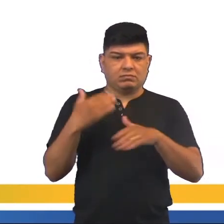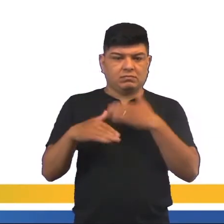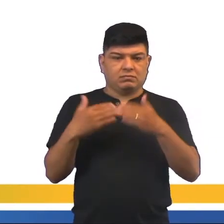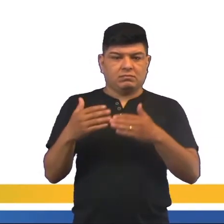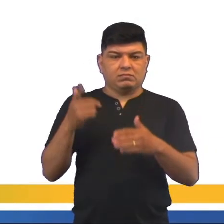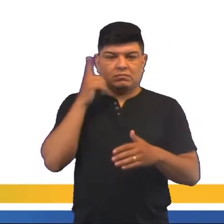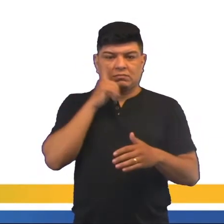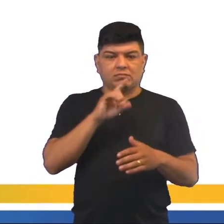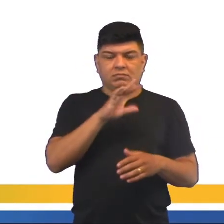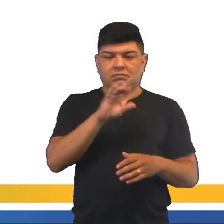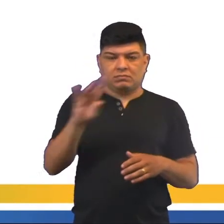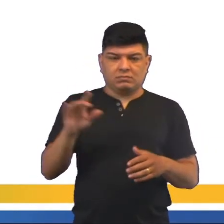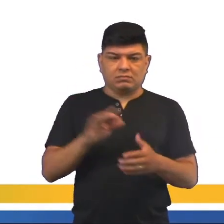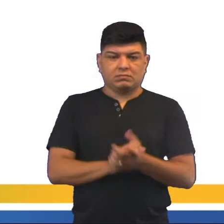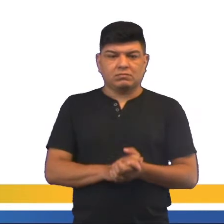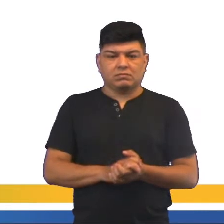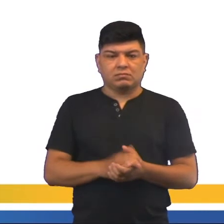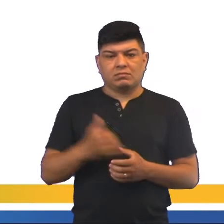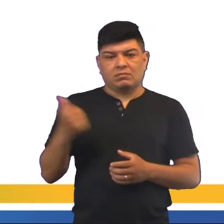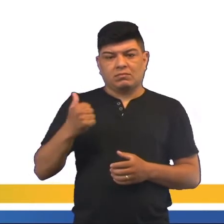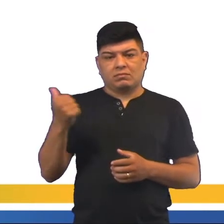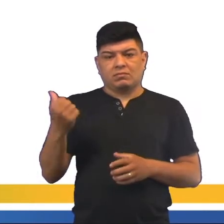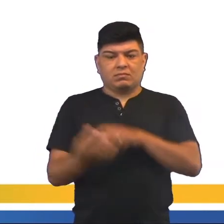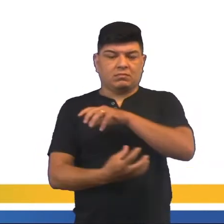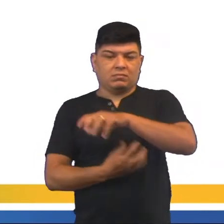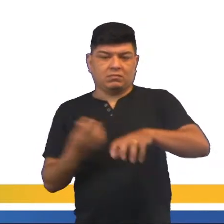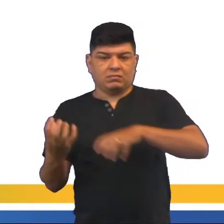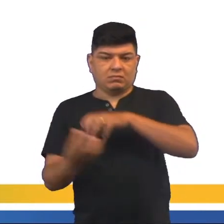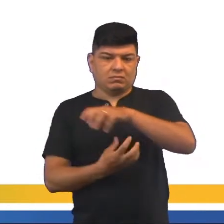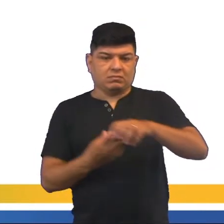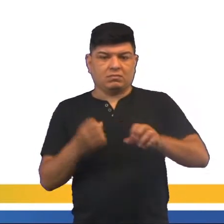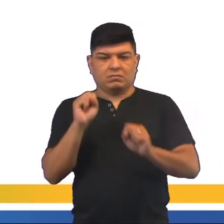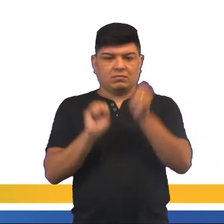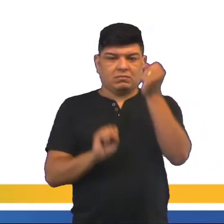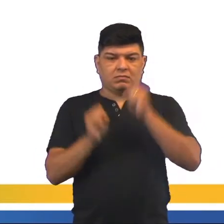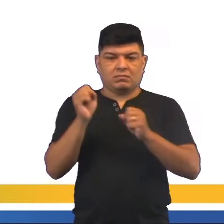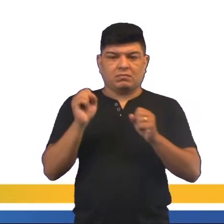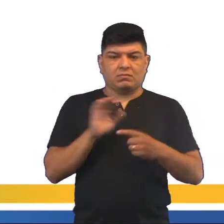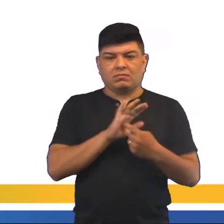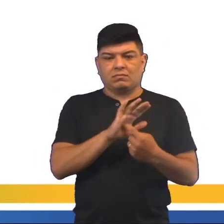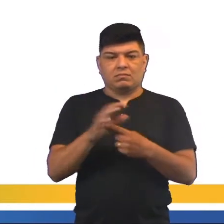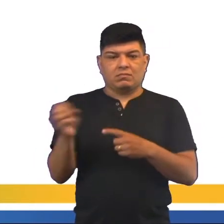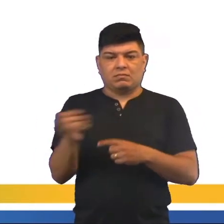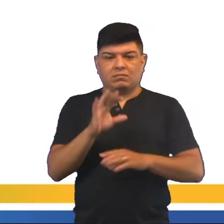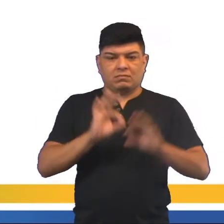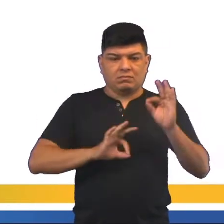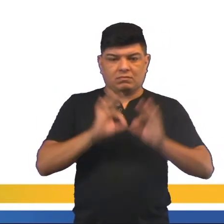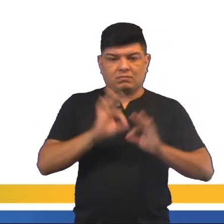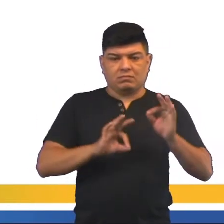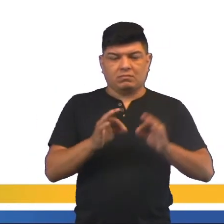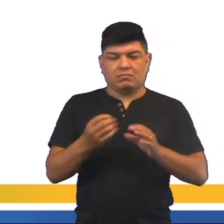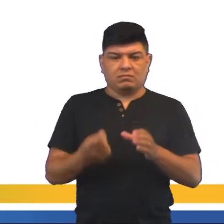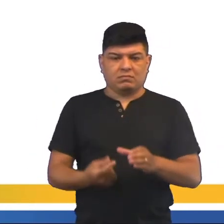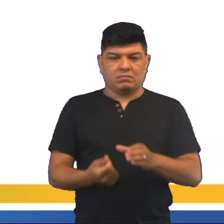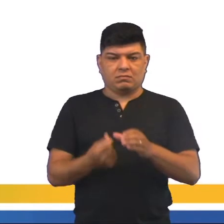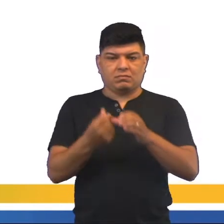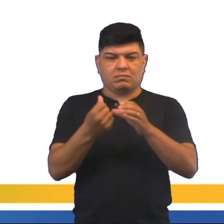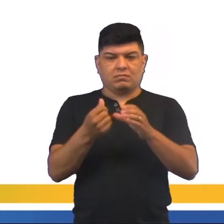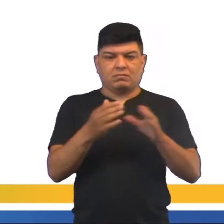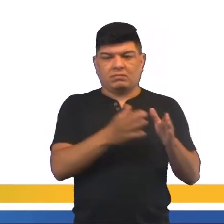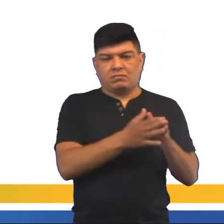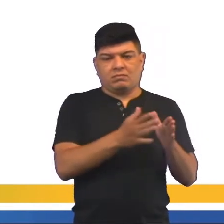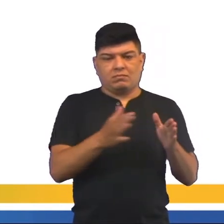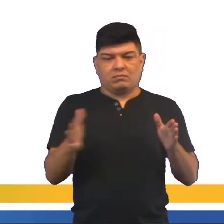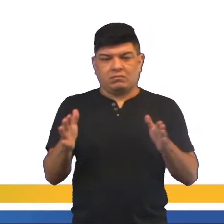avanços obtidos em cada período. A primeira Revolução Industrial representou uma nova organização no modo capitalista.